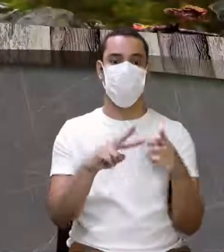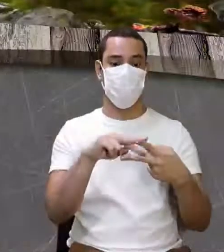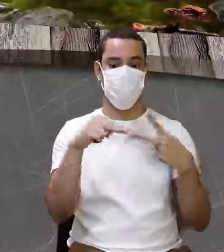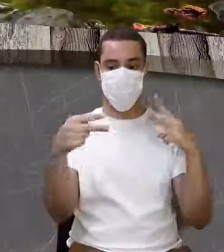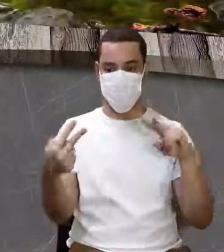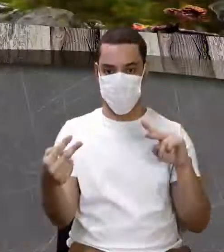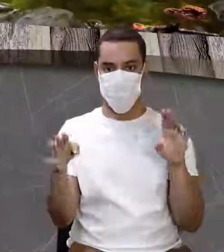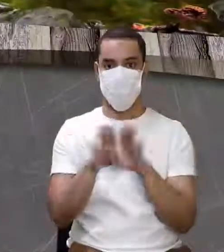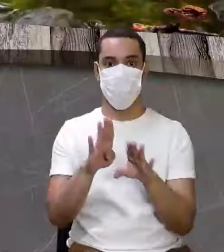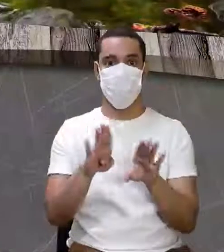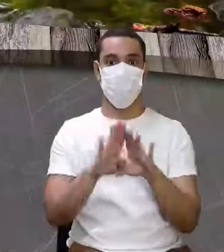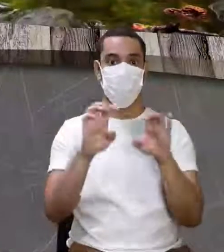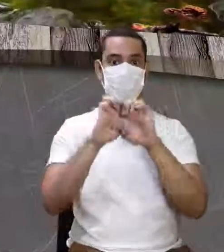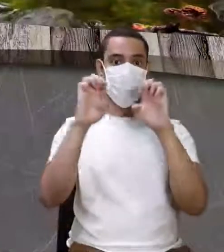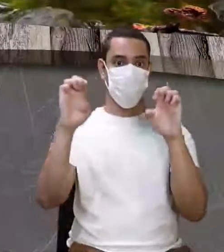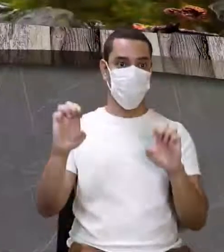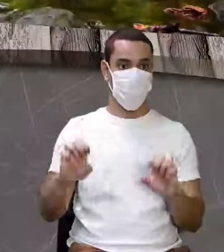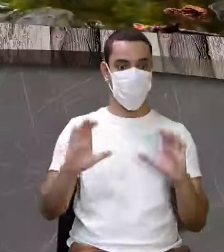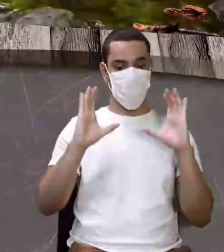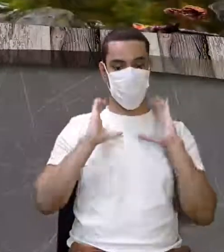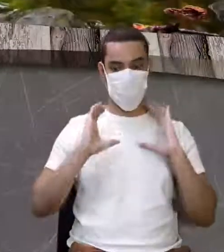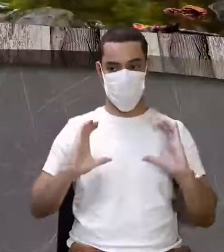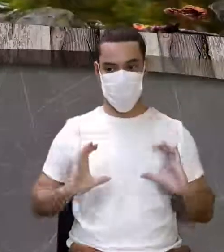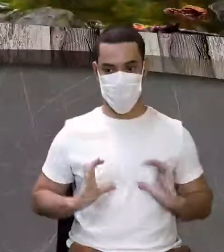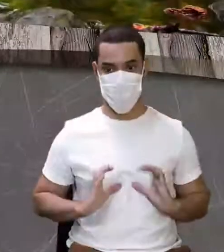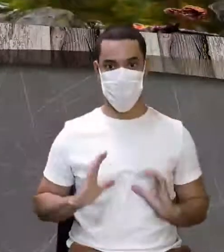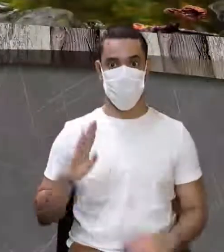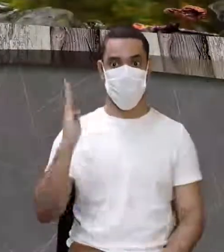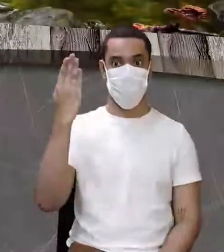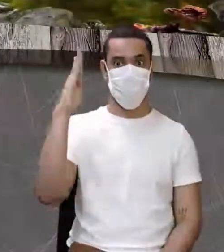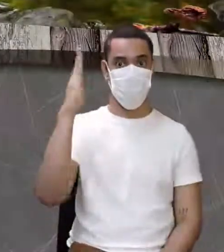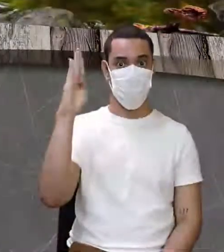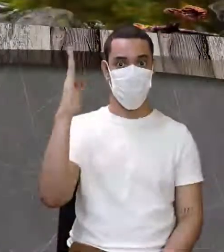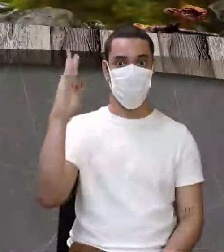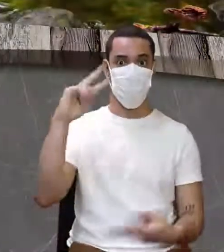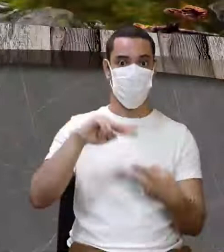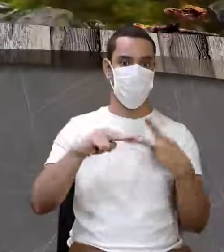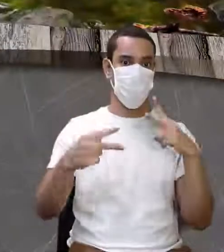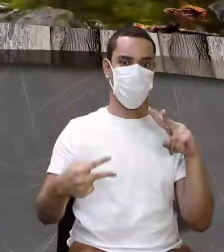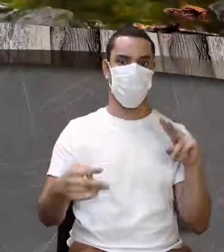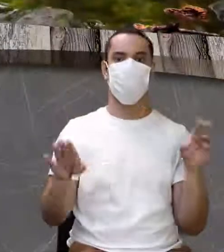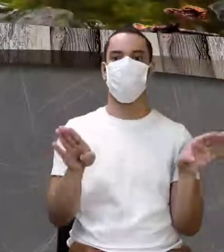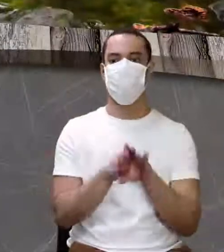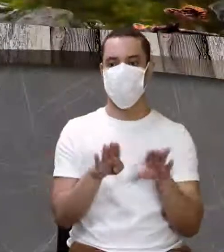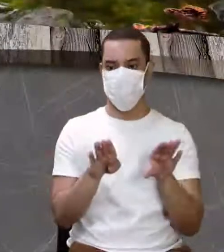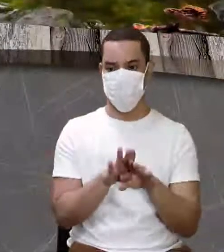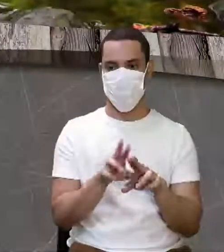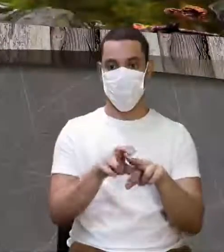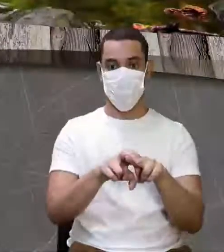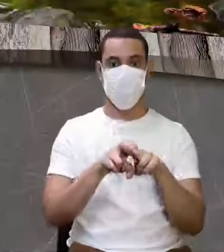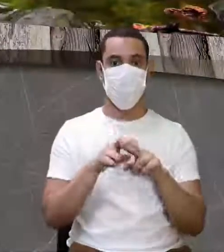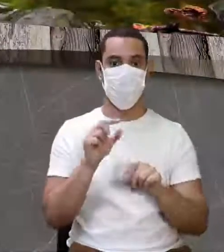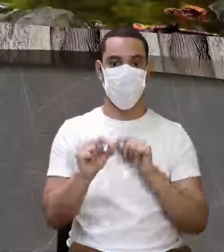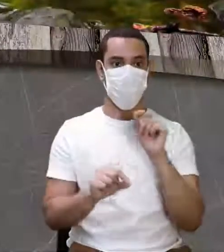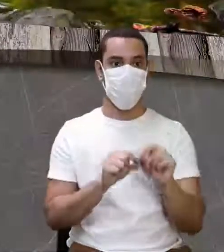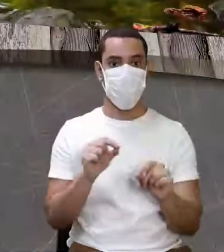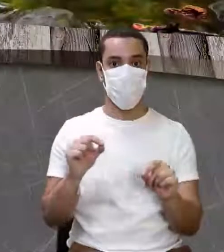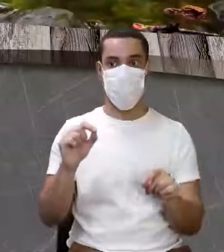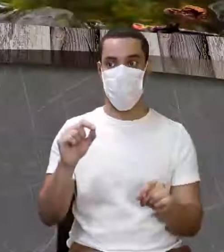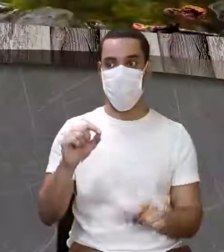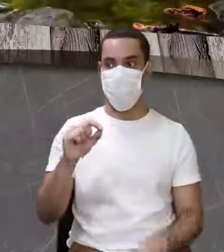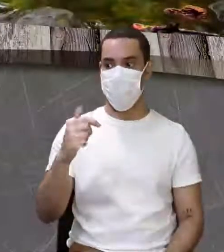questão estrutural, comportamental, biológica. Tá bom? Então, é uma